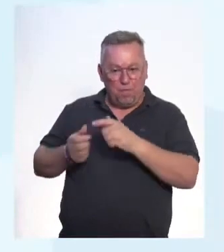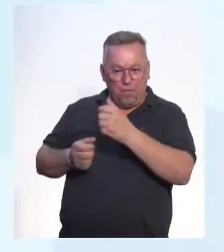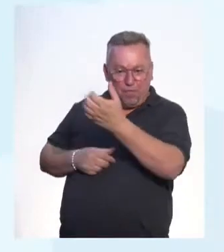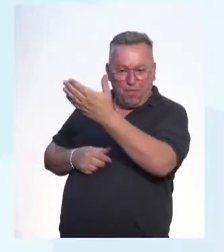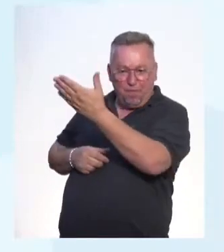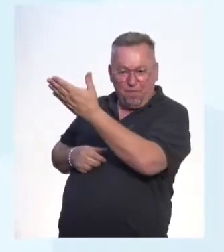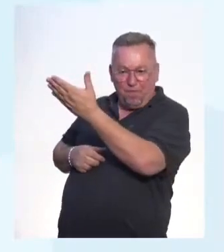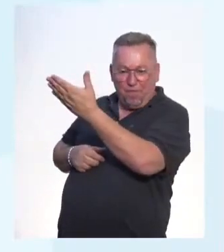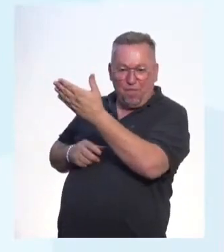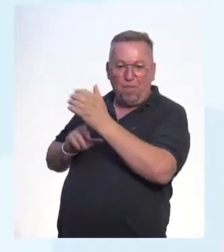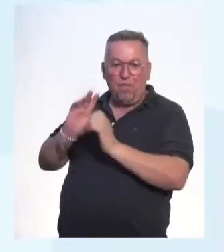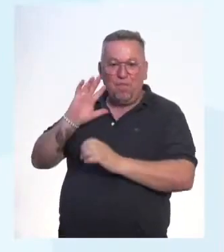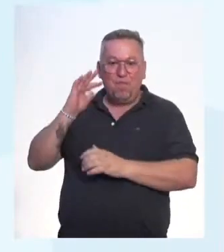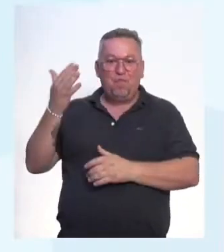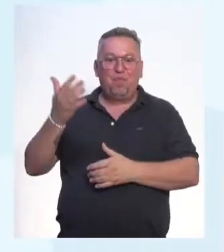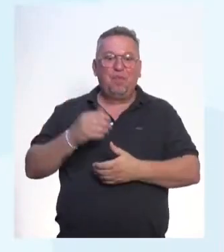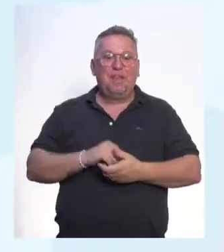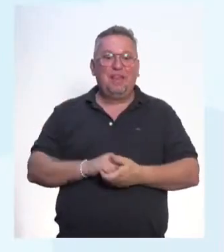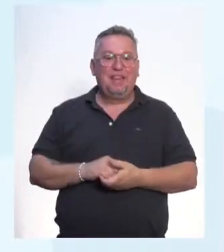1.